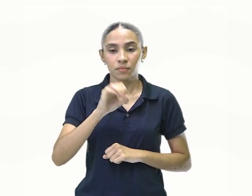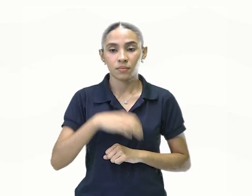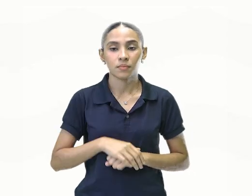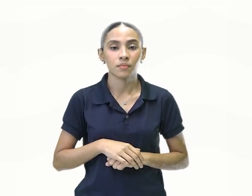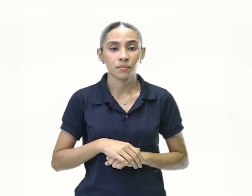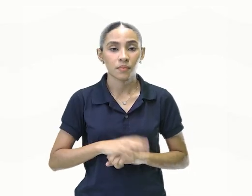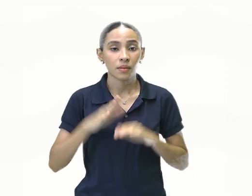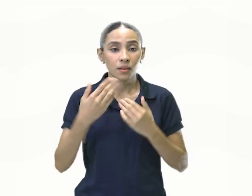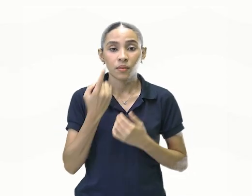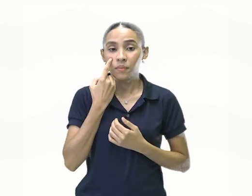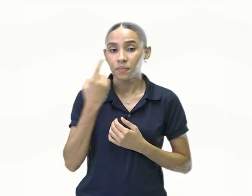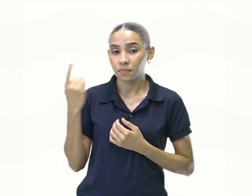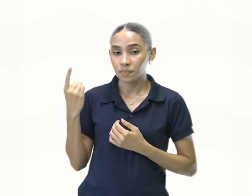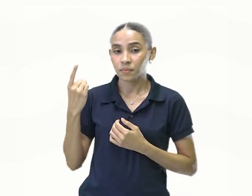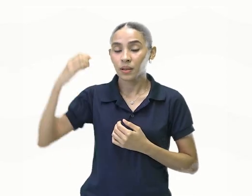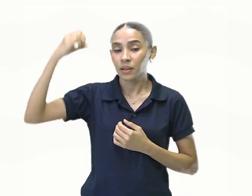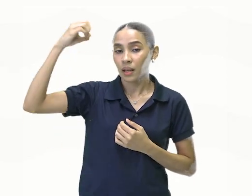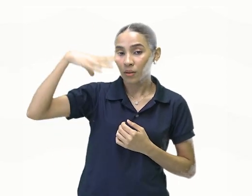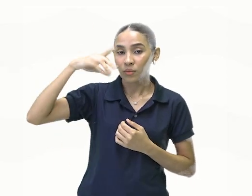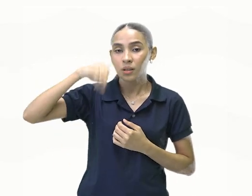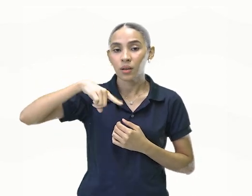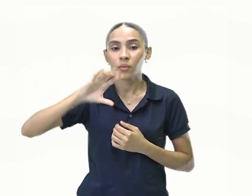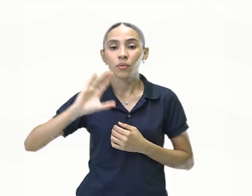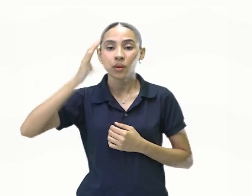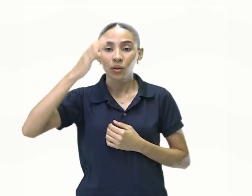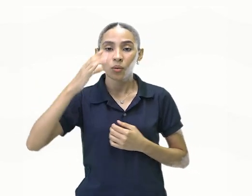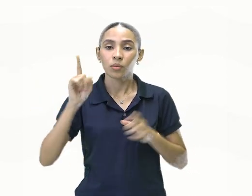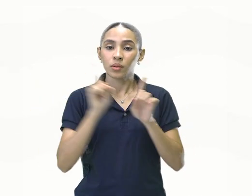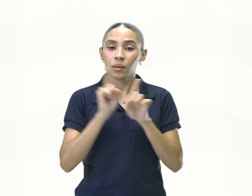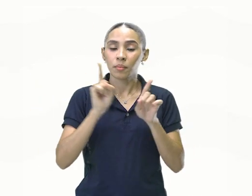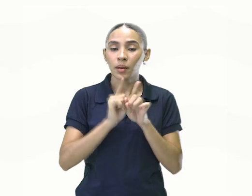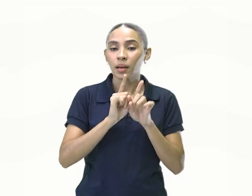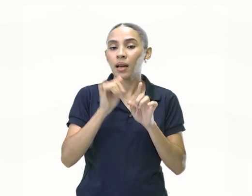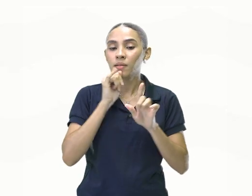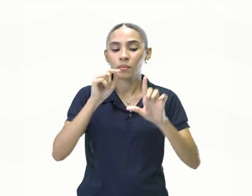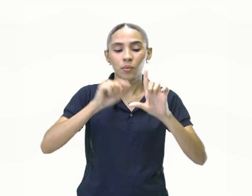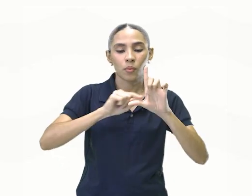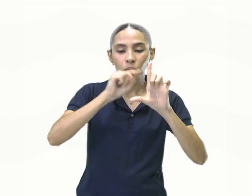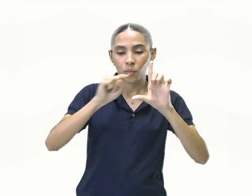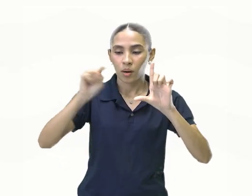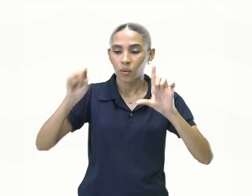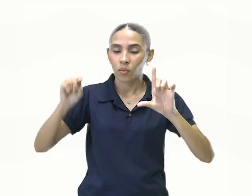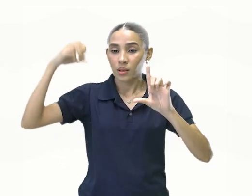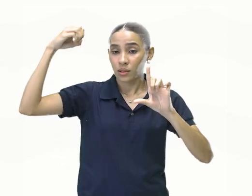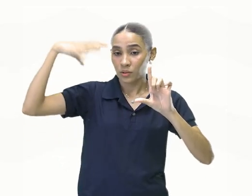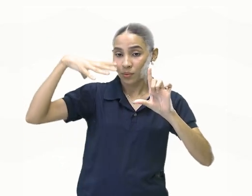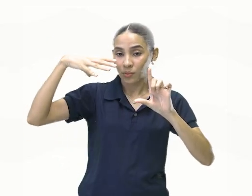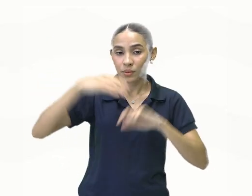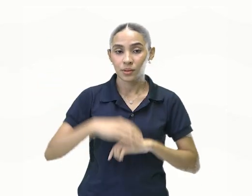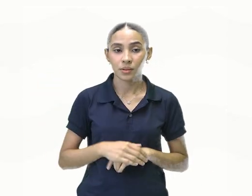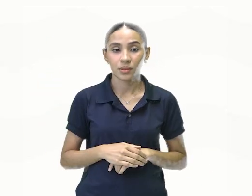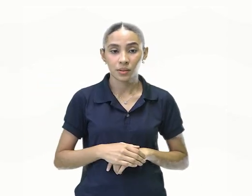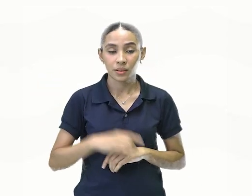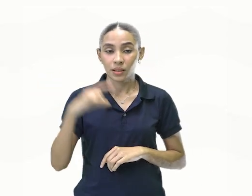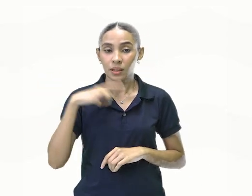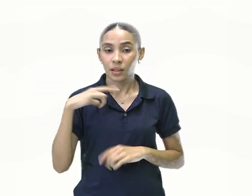reflexão. A reflexão da luz é o fenômeno em que uma onda de